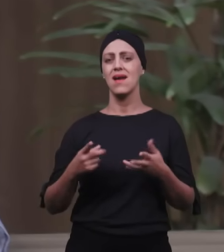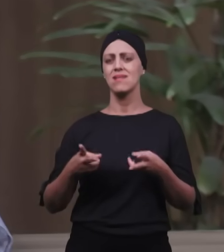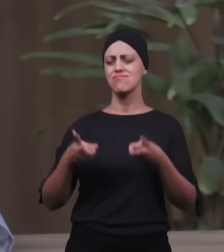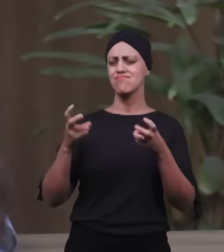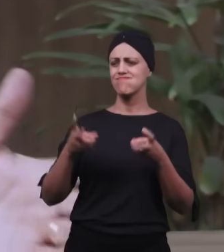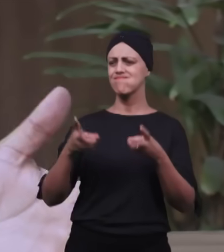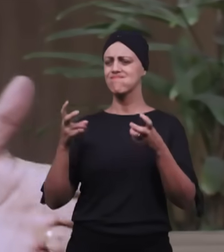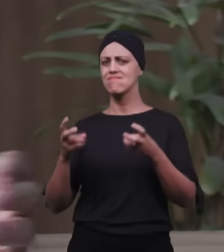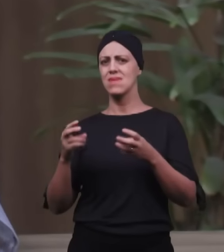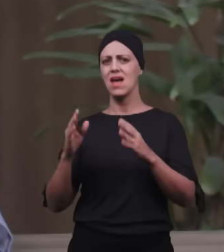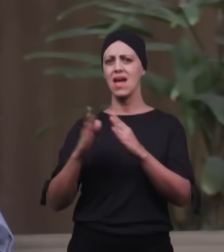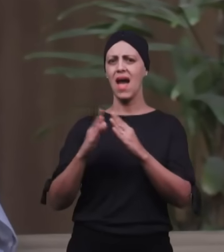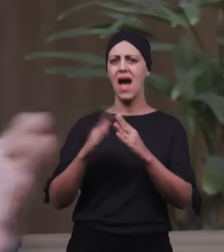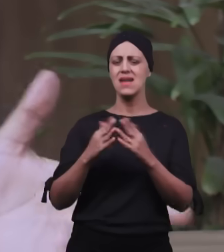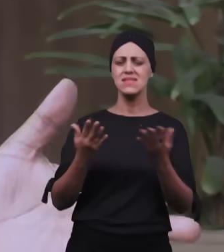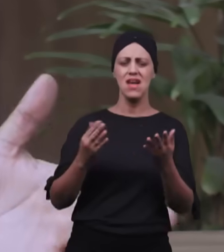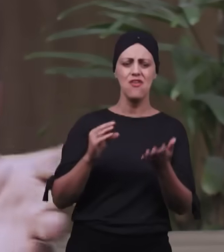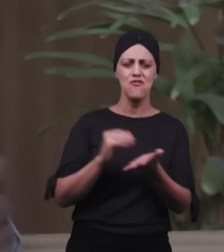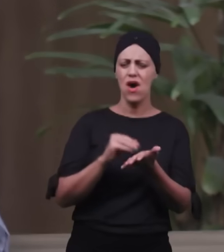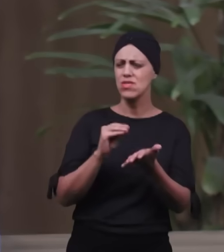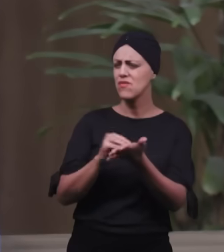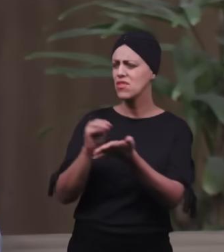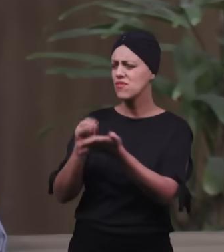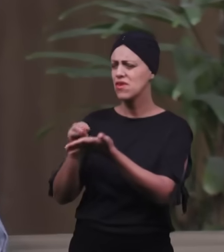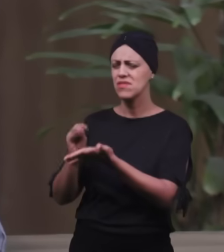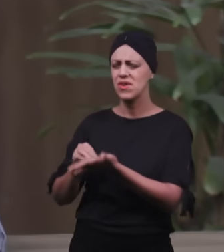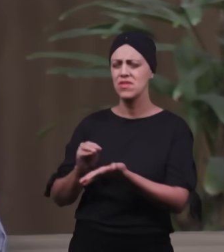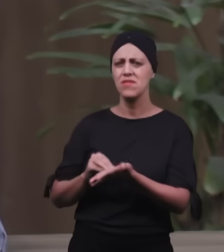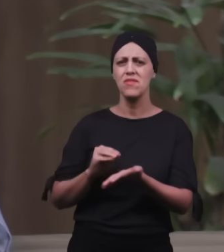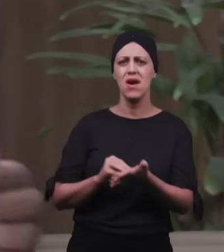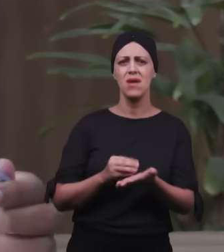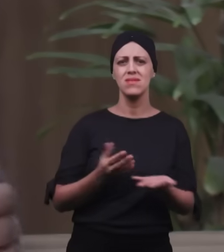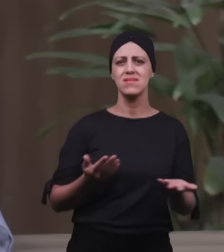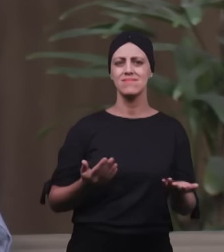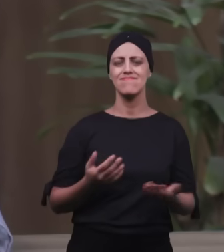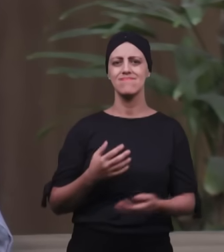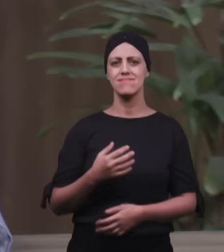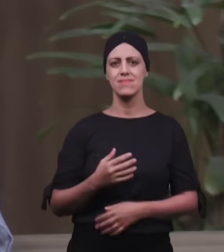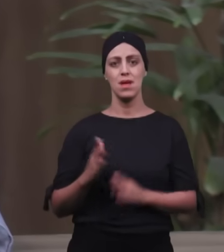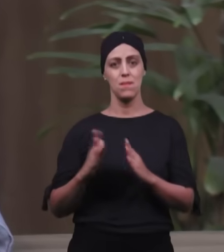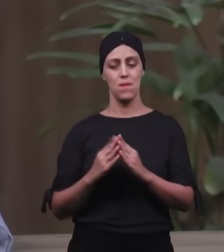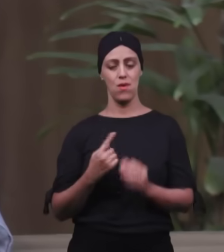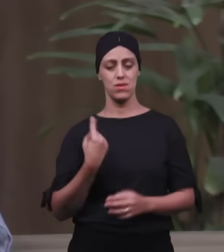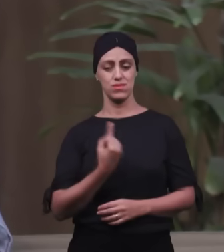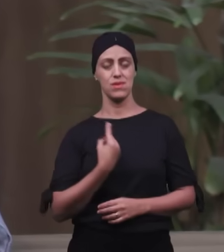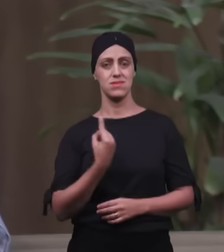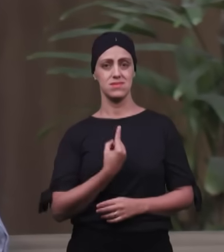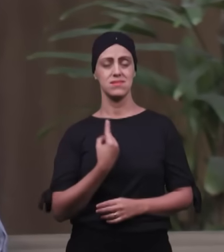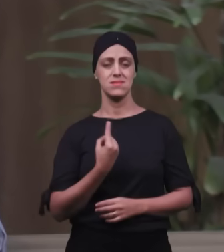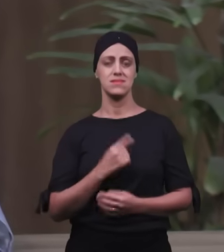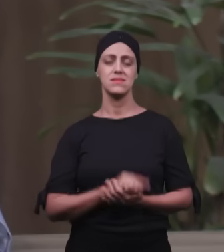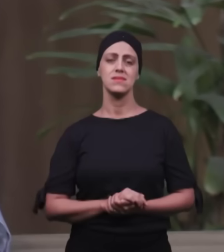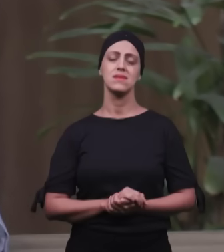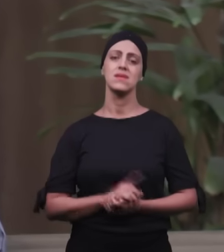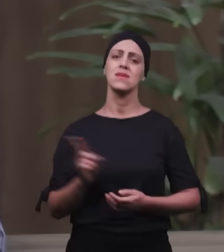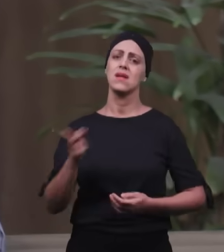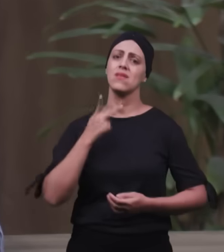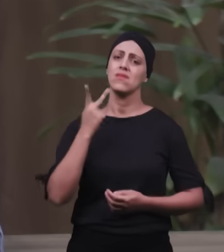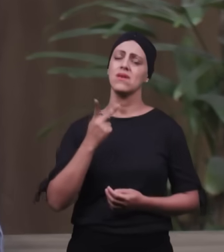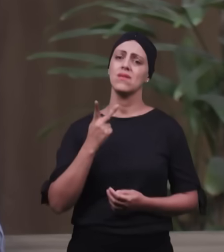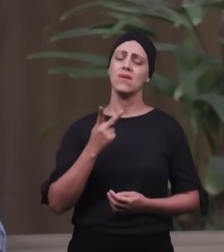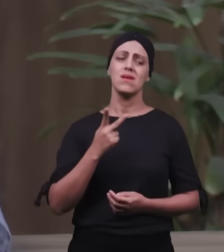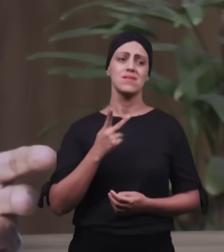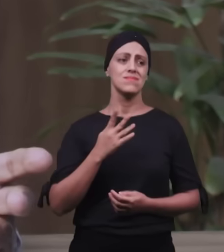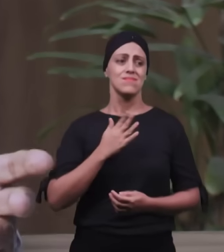na sua casa sentindo material sentindo profissional é uma pessoa que mora só e ela disse